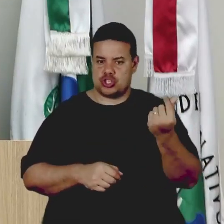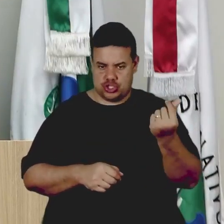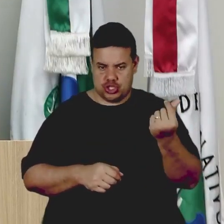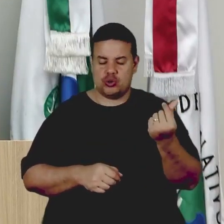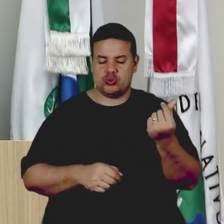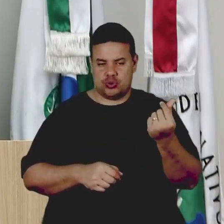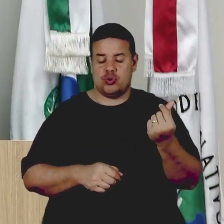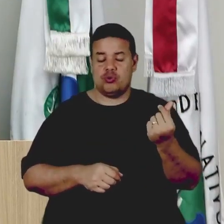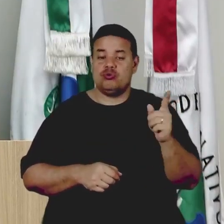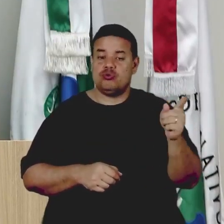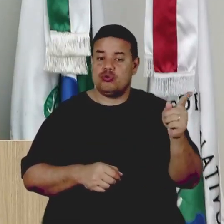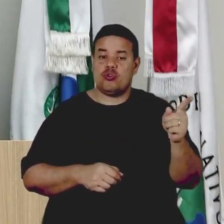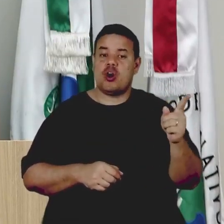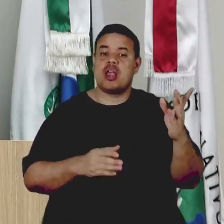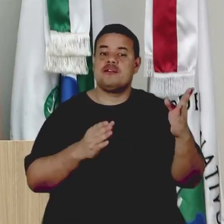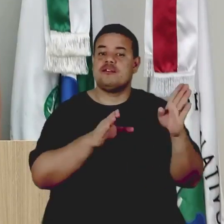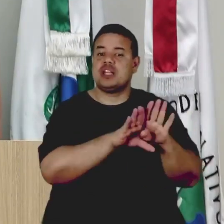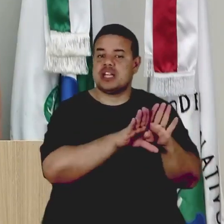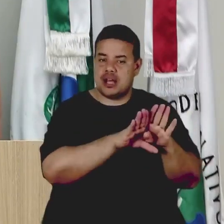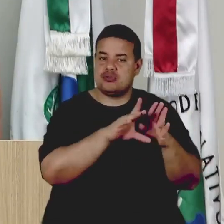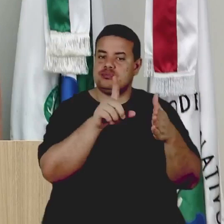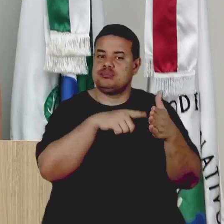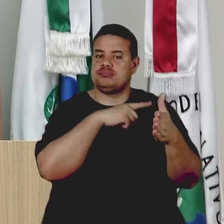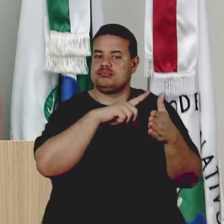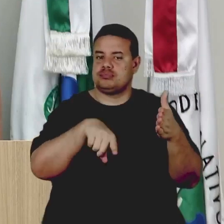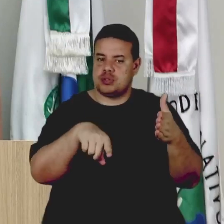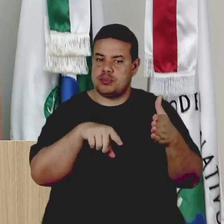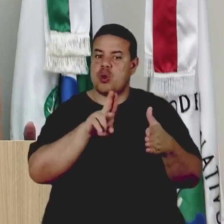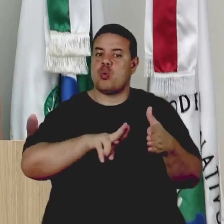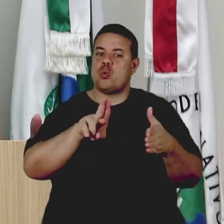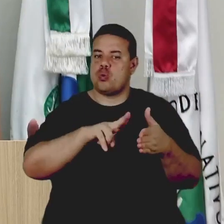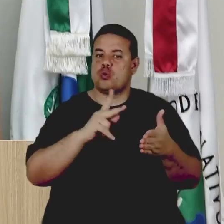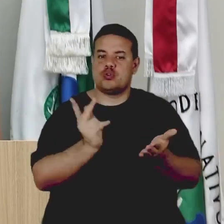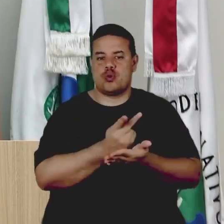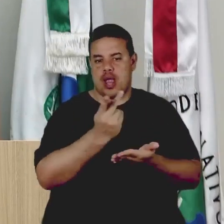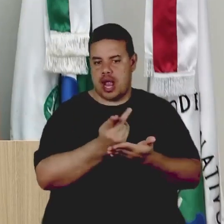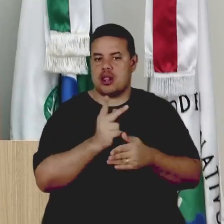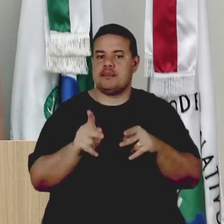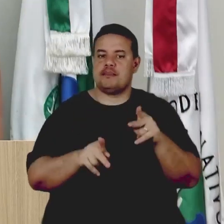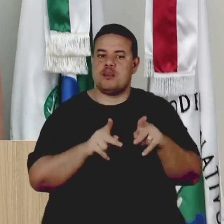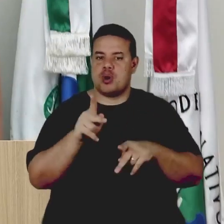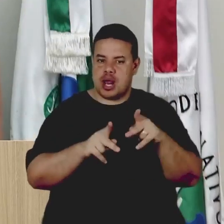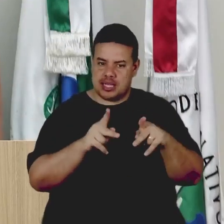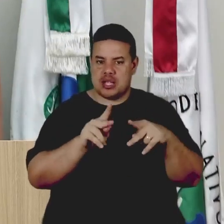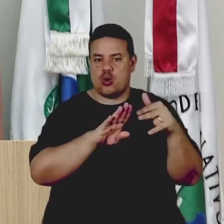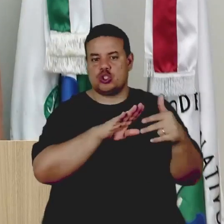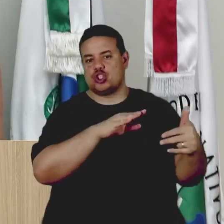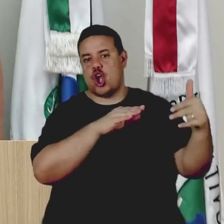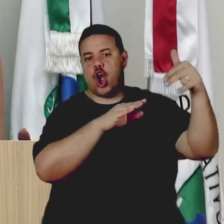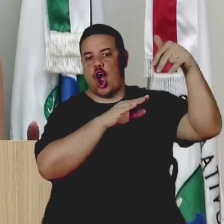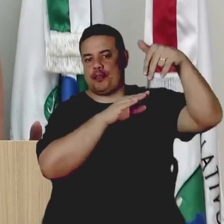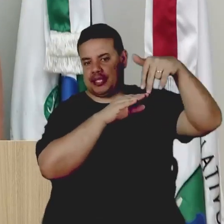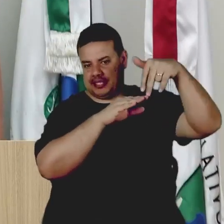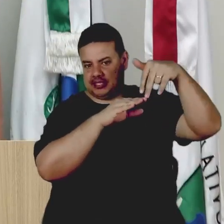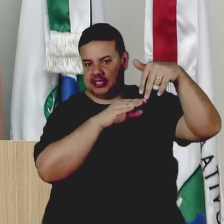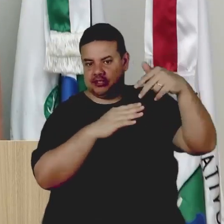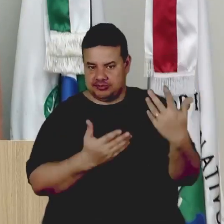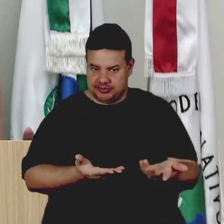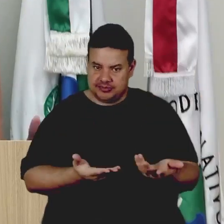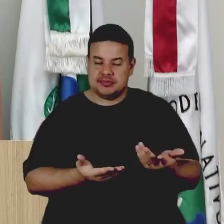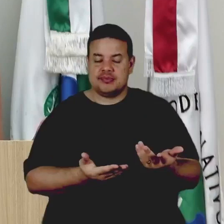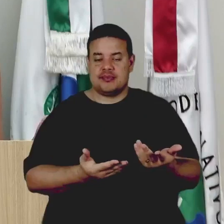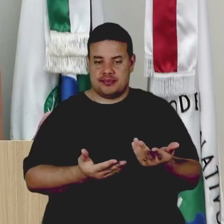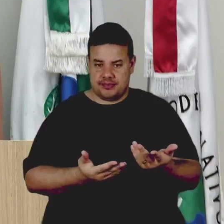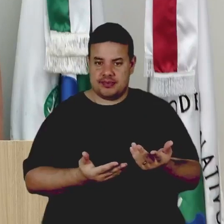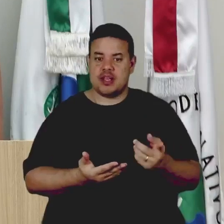mau uso, e sim por uso incorreto da população ao subir lá. Elas simplesmente